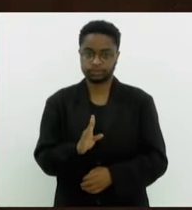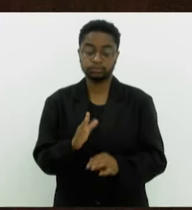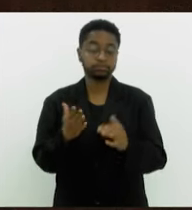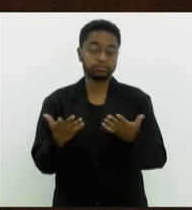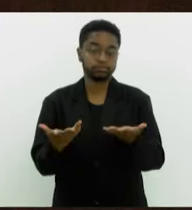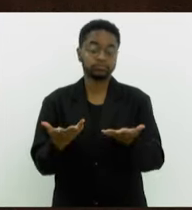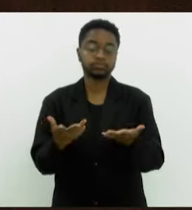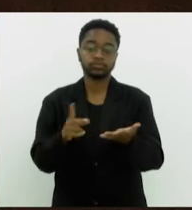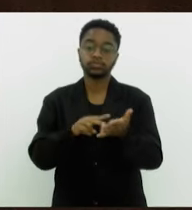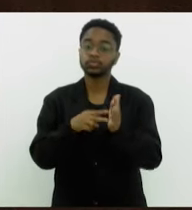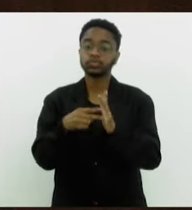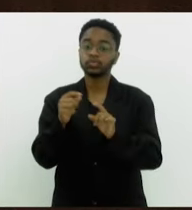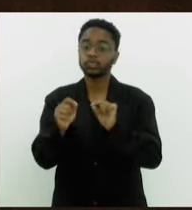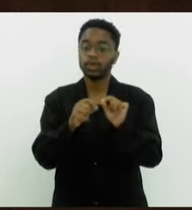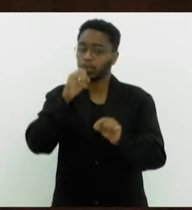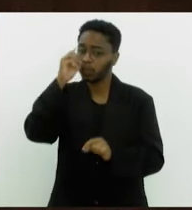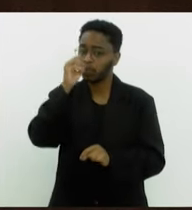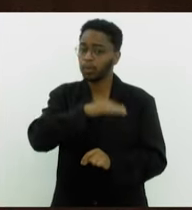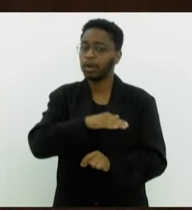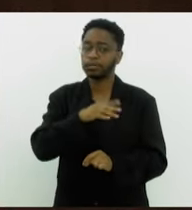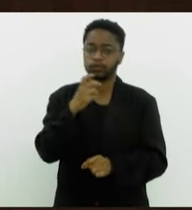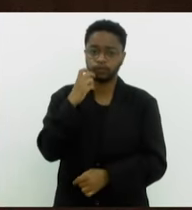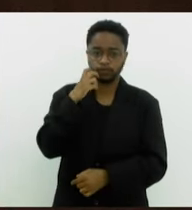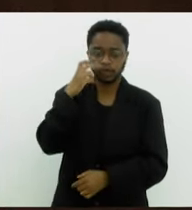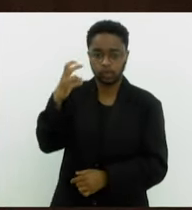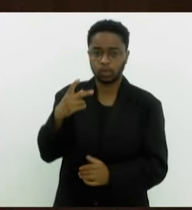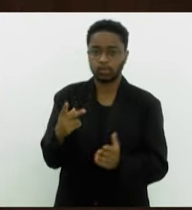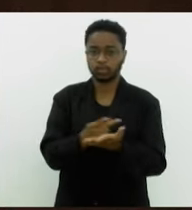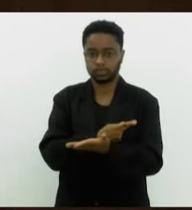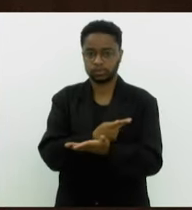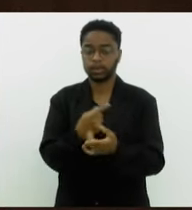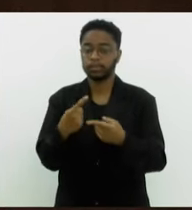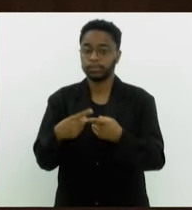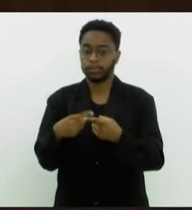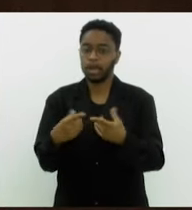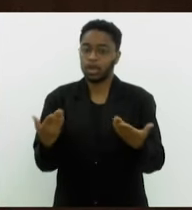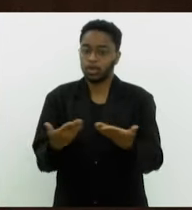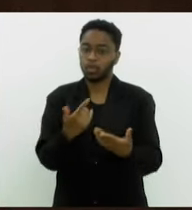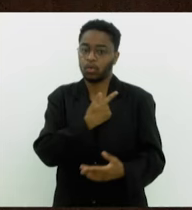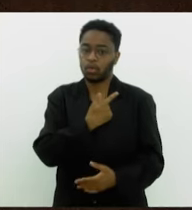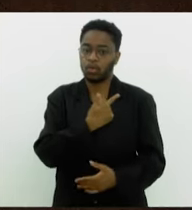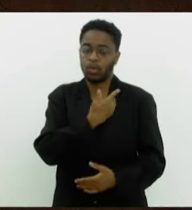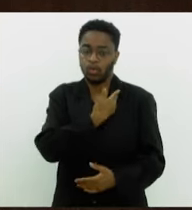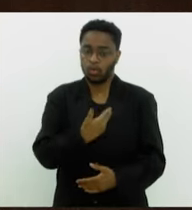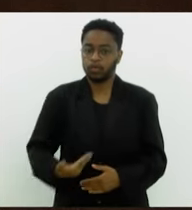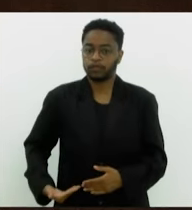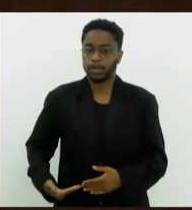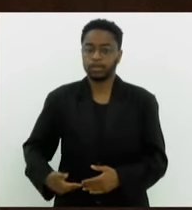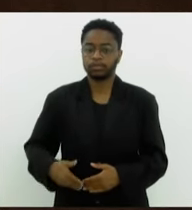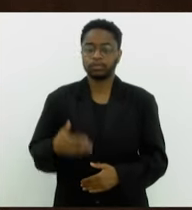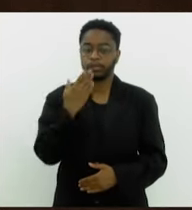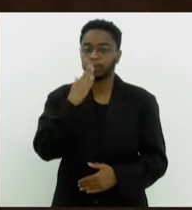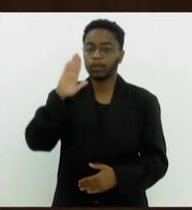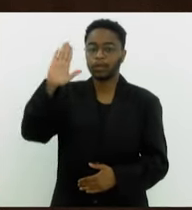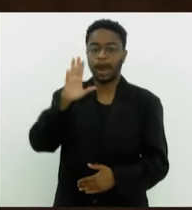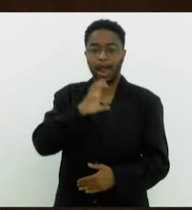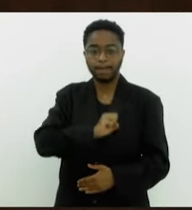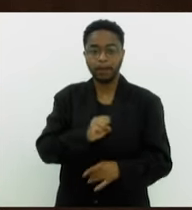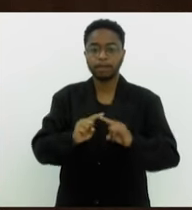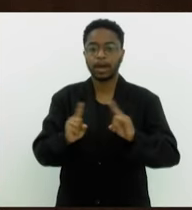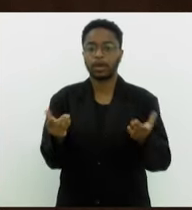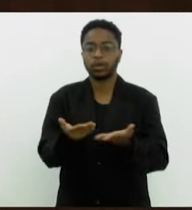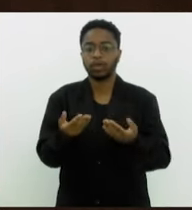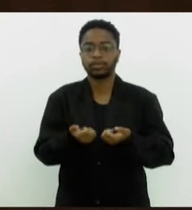uma verdadeira atrocidade, uma vergonha. Esse governo que prometeu na sua campanha amor, só está entregando